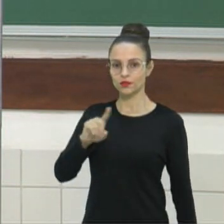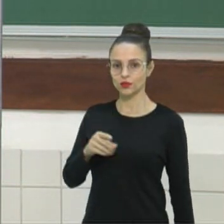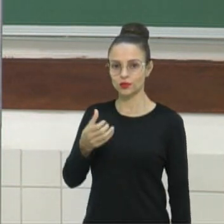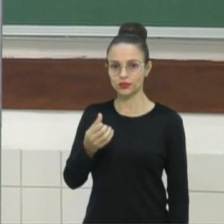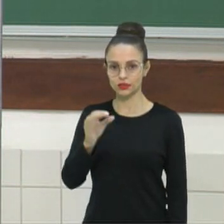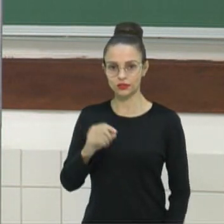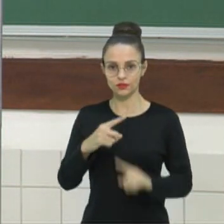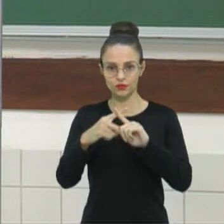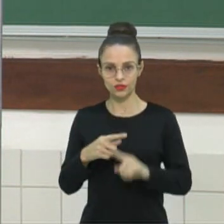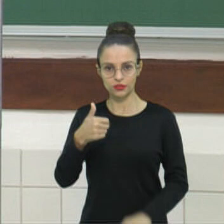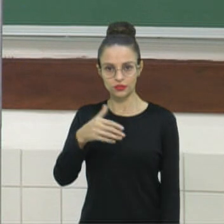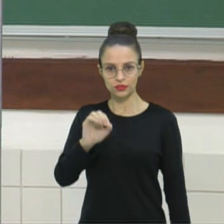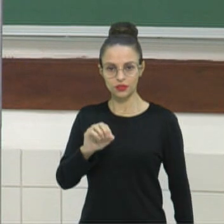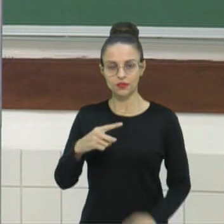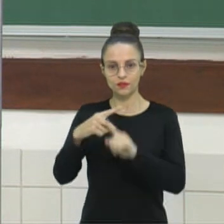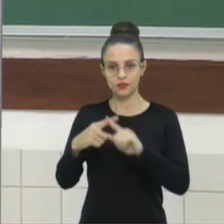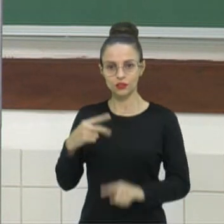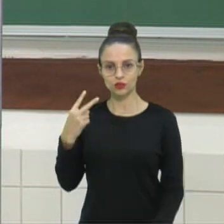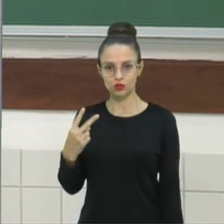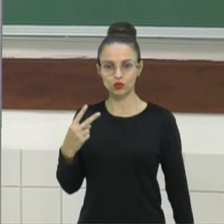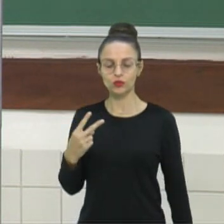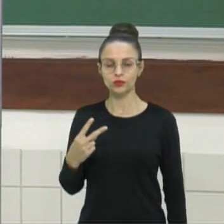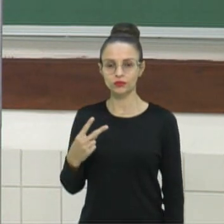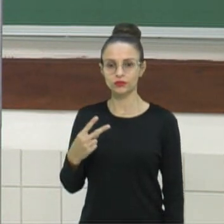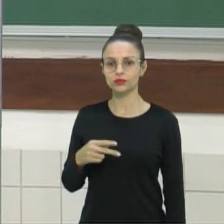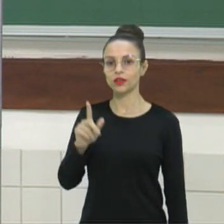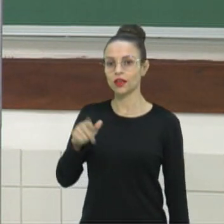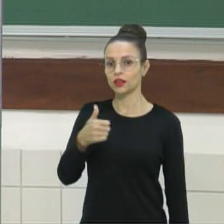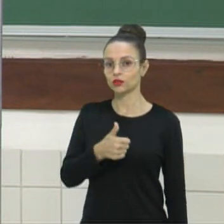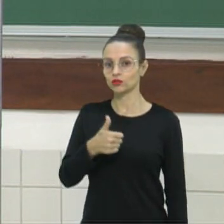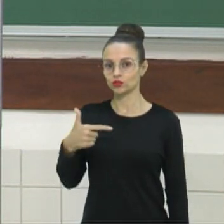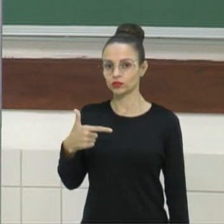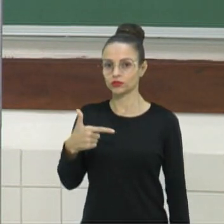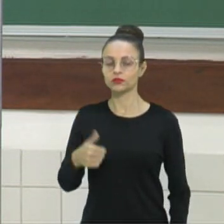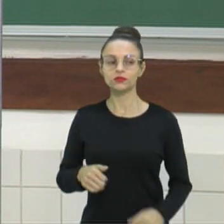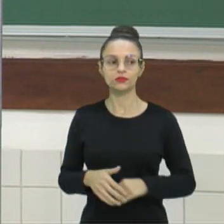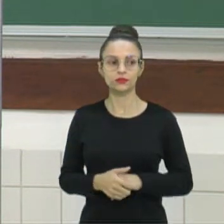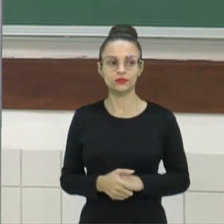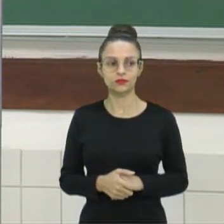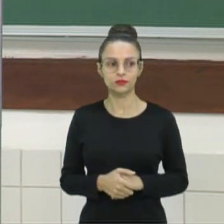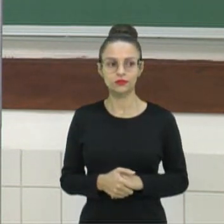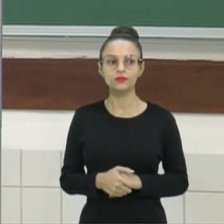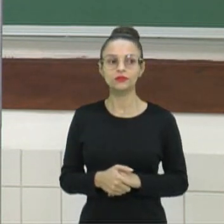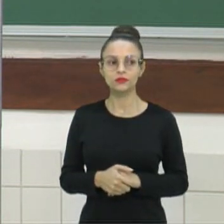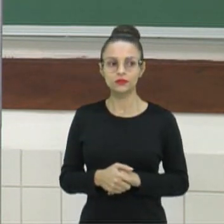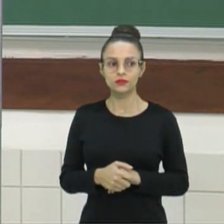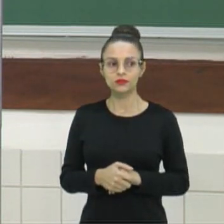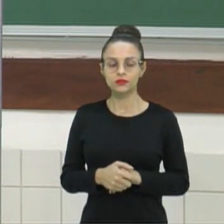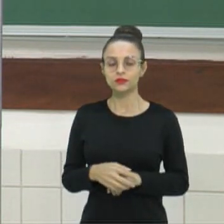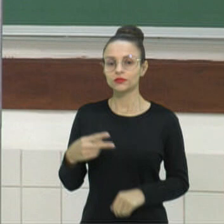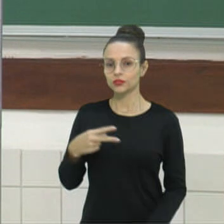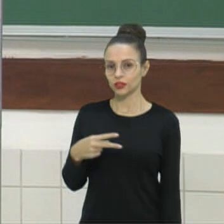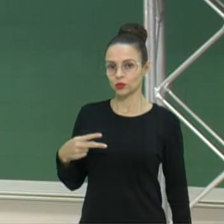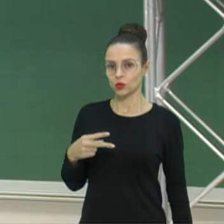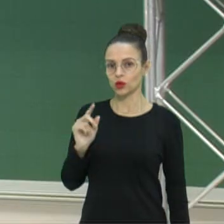0,60 vezes 10 vezes 2, isso vai ser igual a 12. É igual